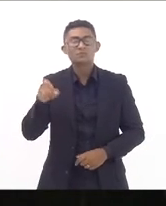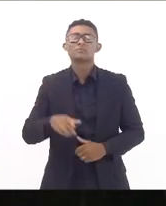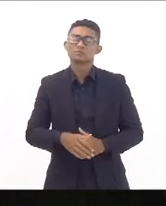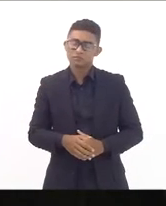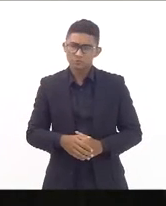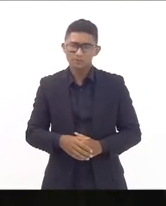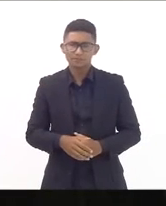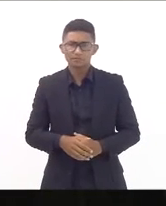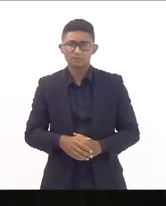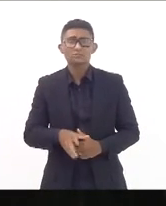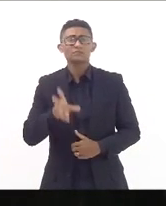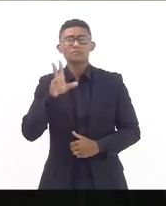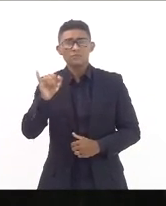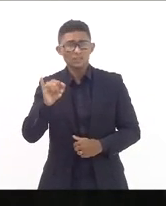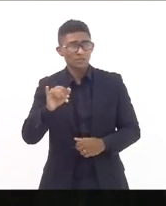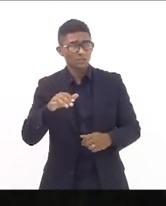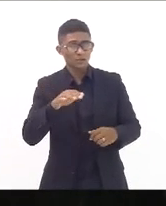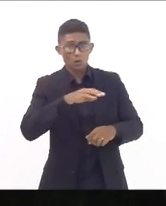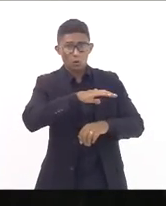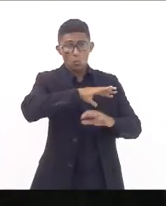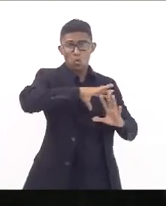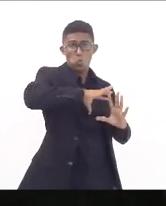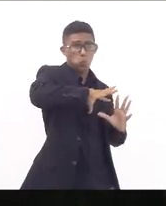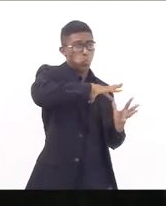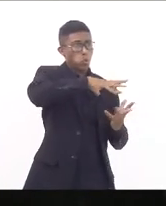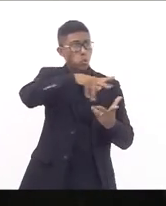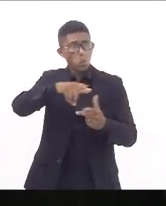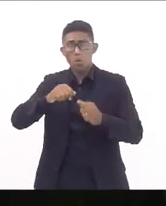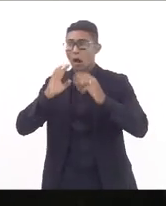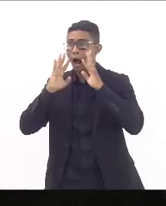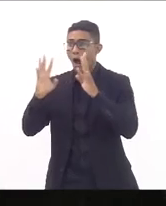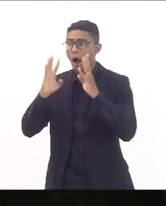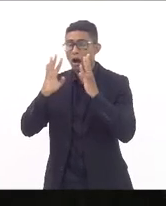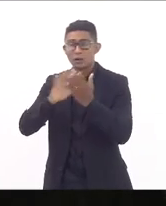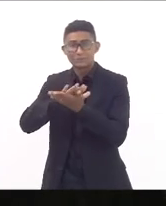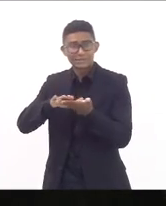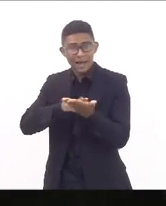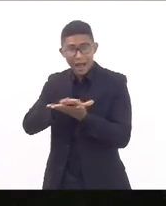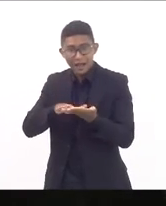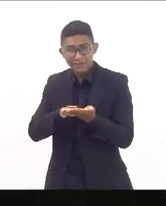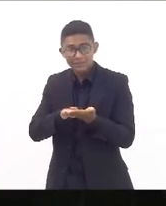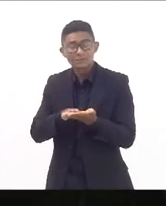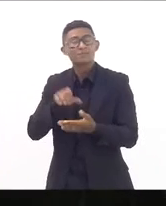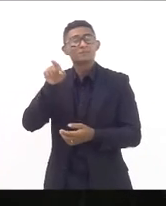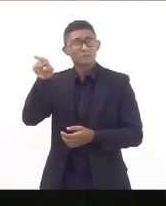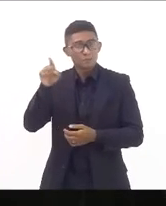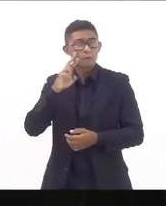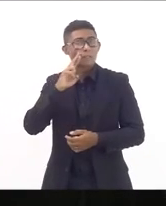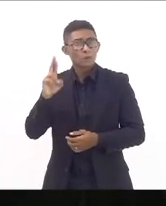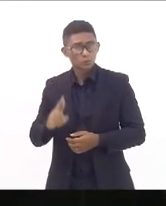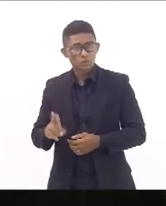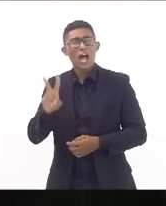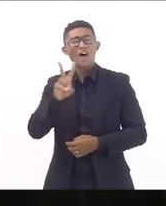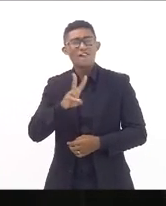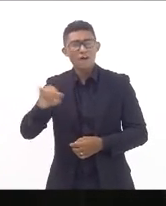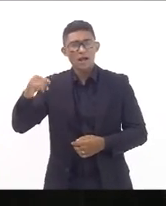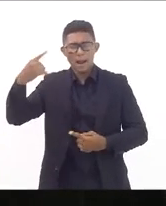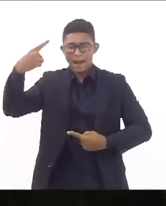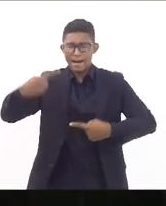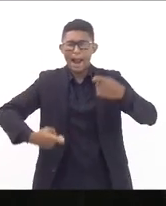E se não ouvirem, a critério deles, eles fazem a guerra que